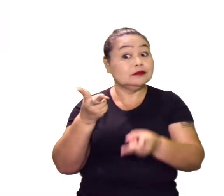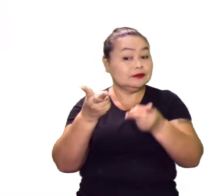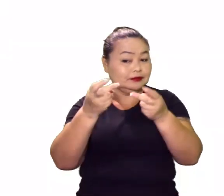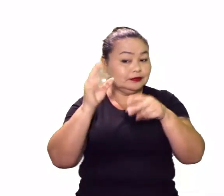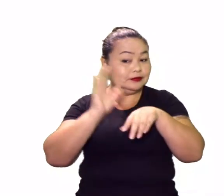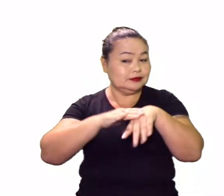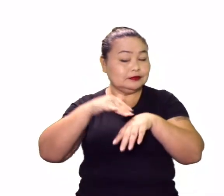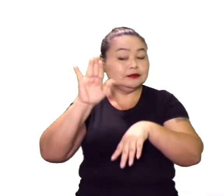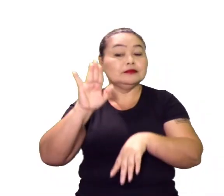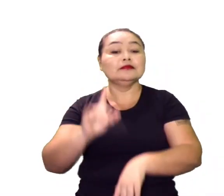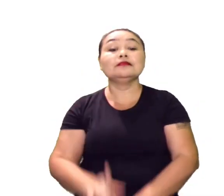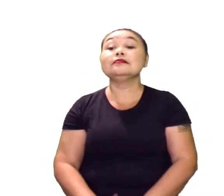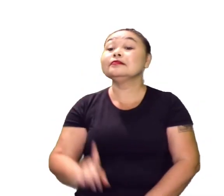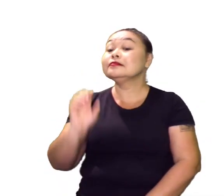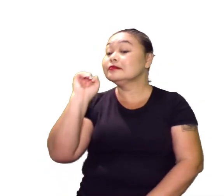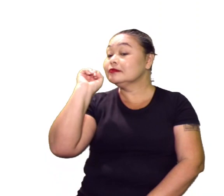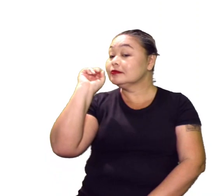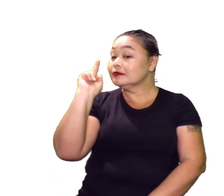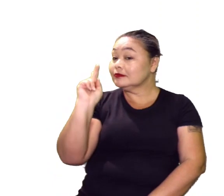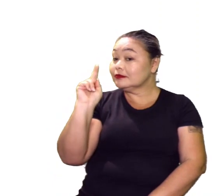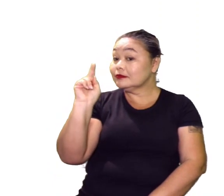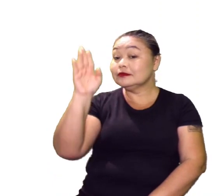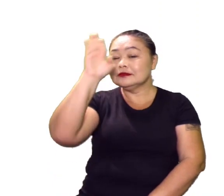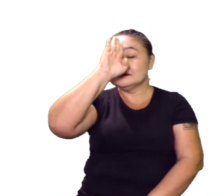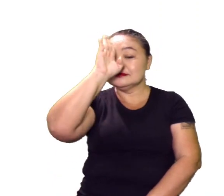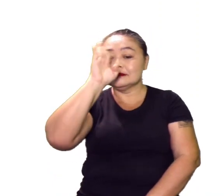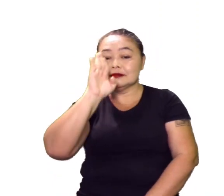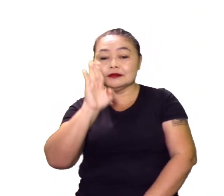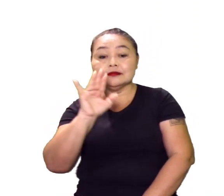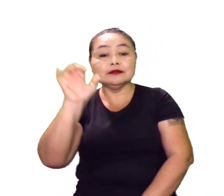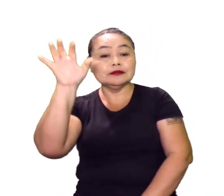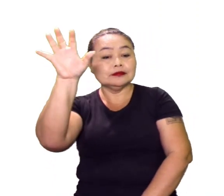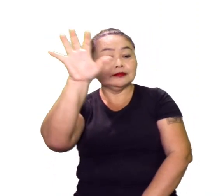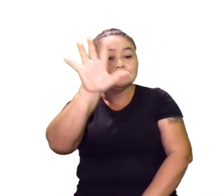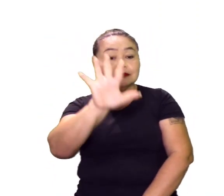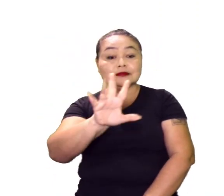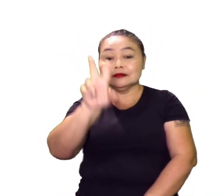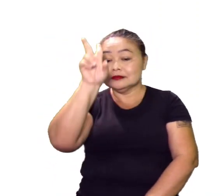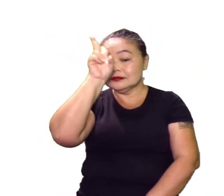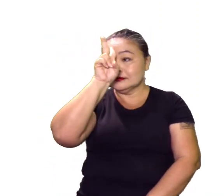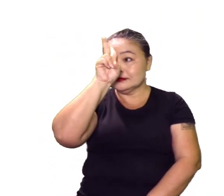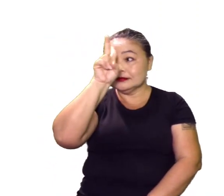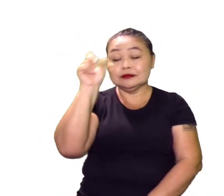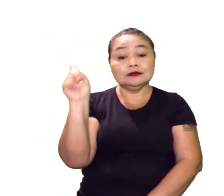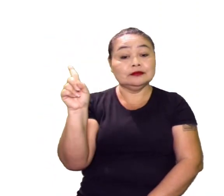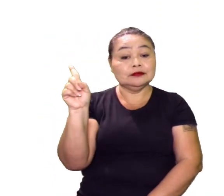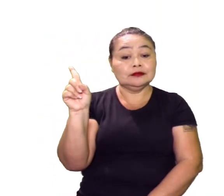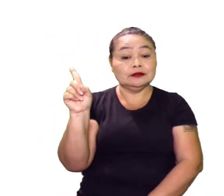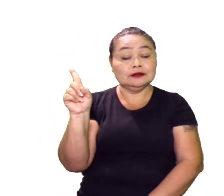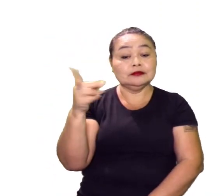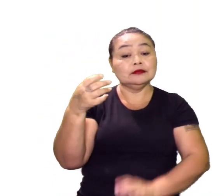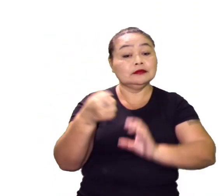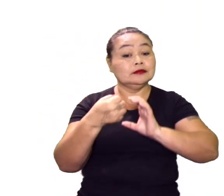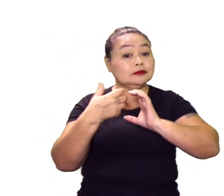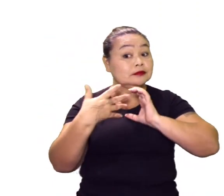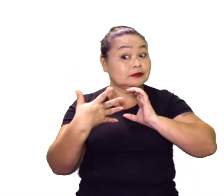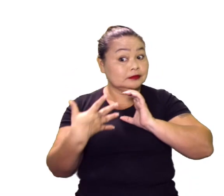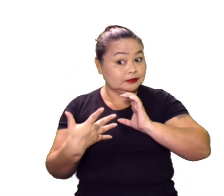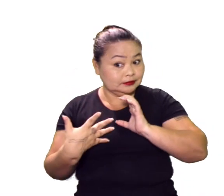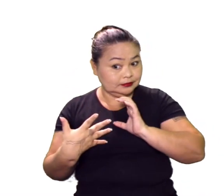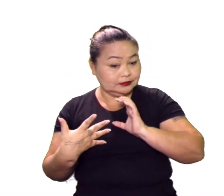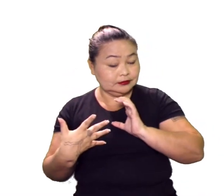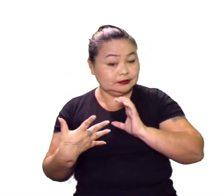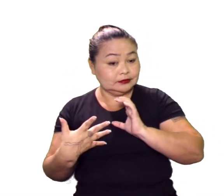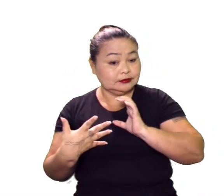a planície amazônica, ok? No Brasil, a nossa geologia, só lembrando que essa característica